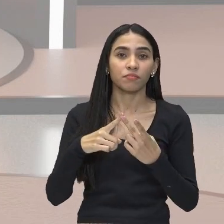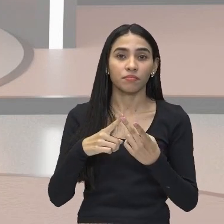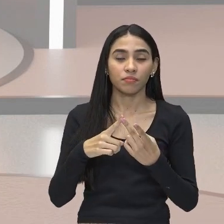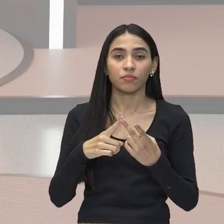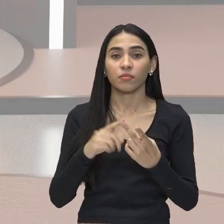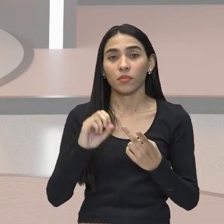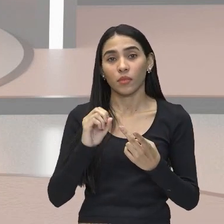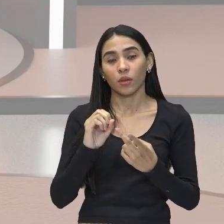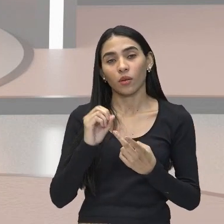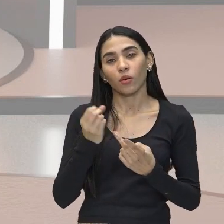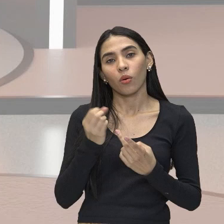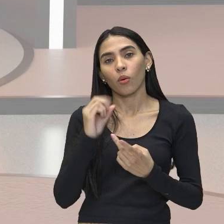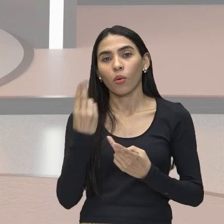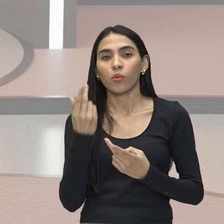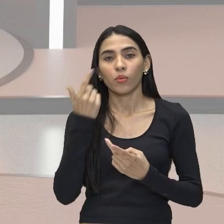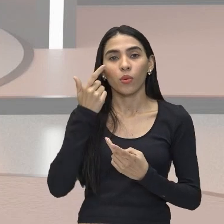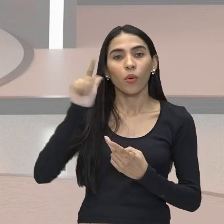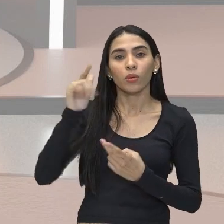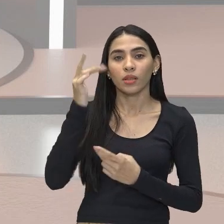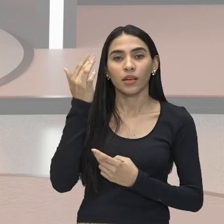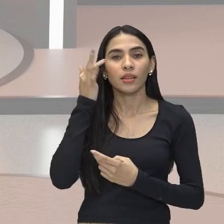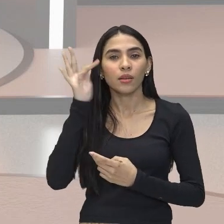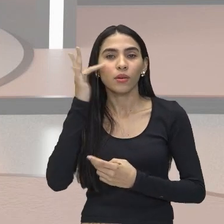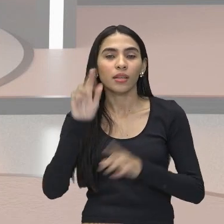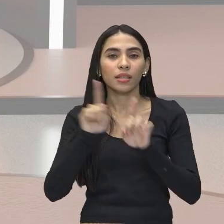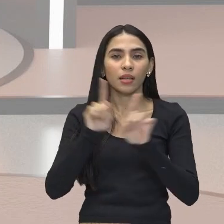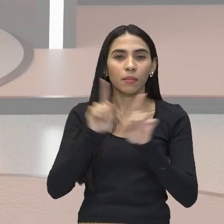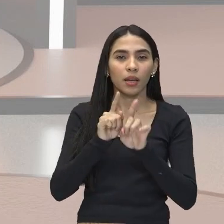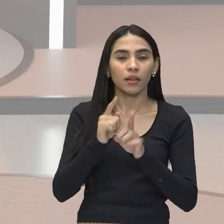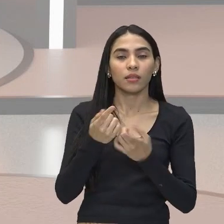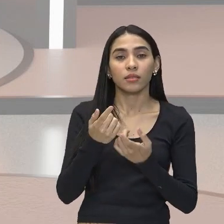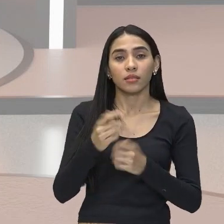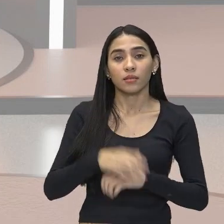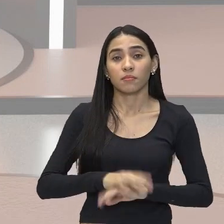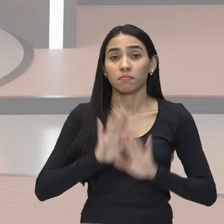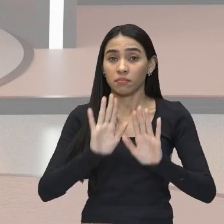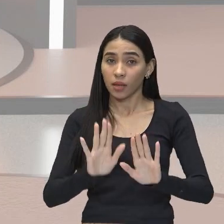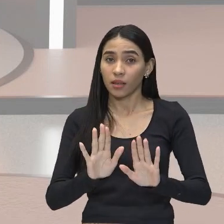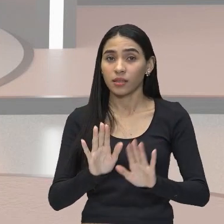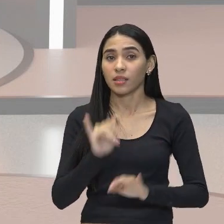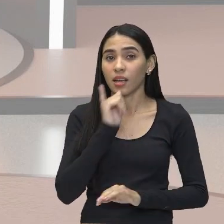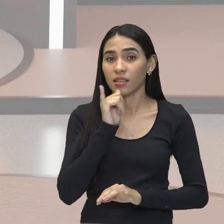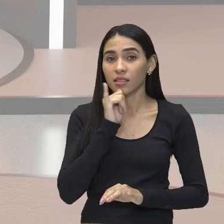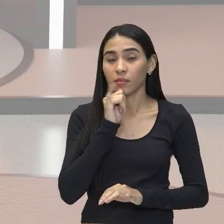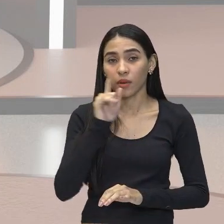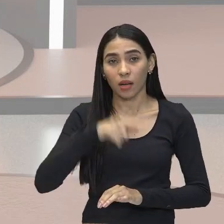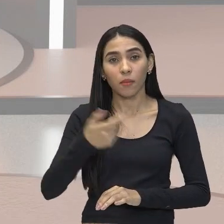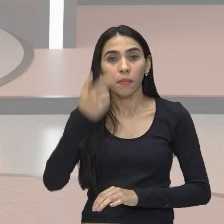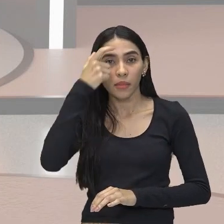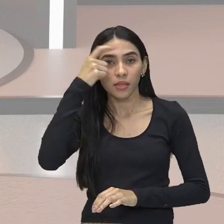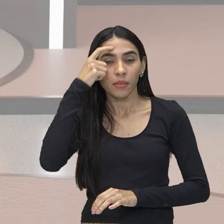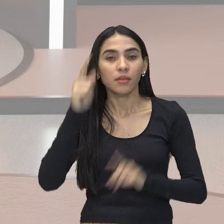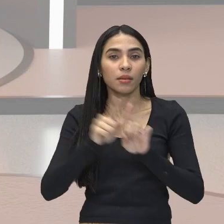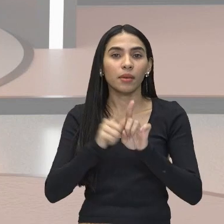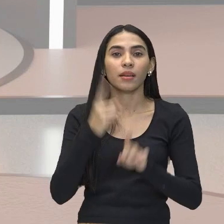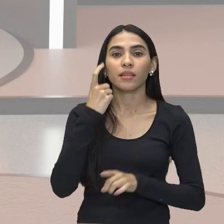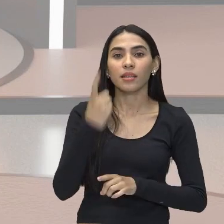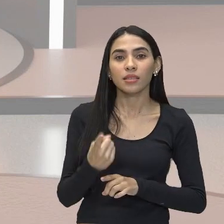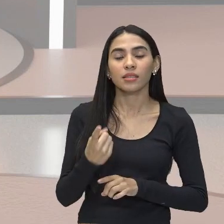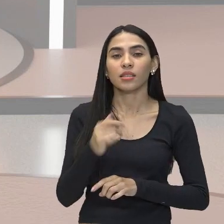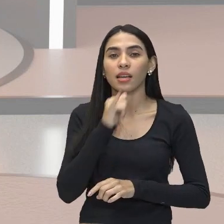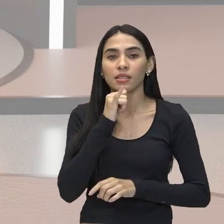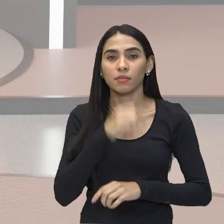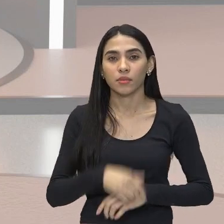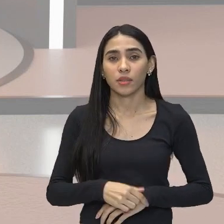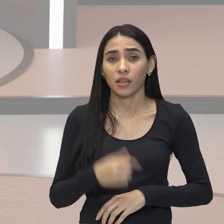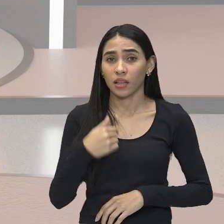verdade? Outras teorias filosóficas podem questionar, mas não deixa de ser um pensamento interessante de dizer, olha só,